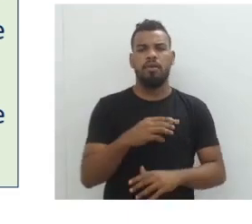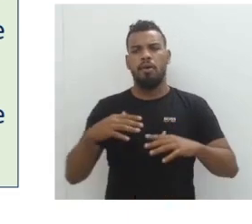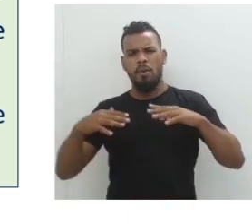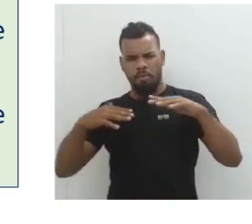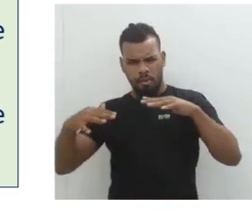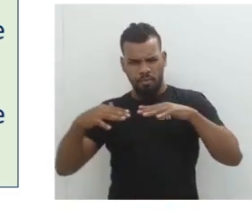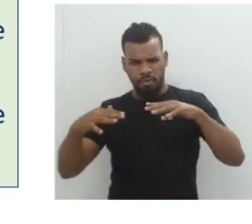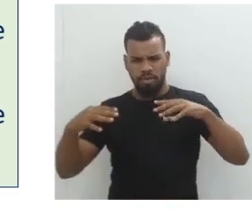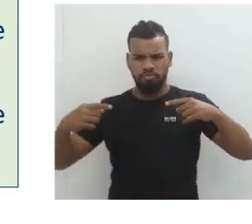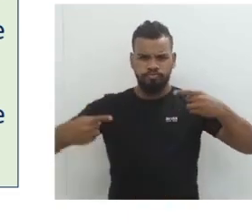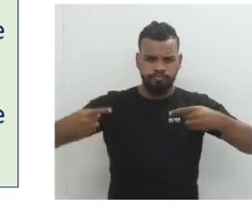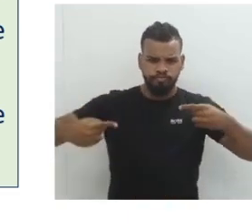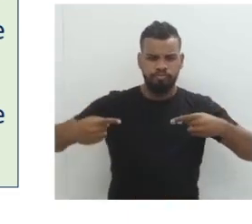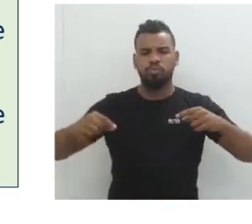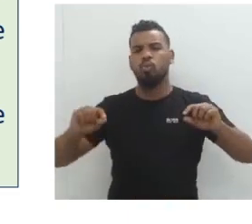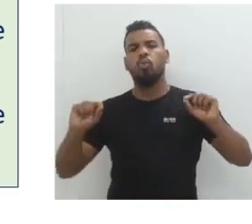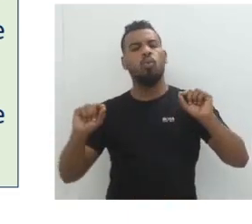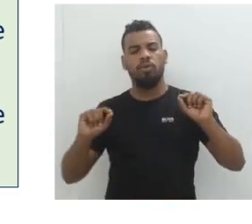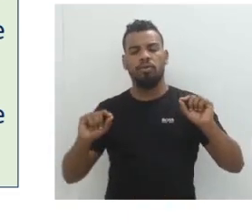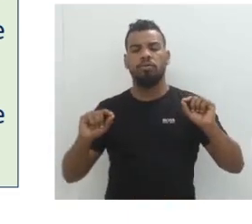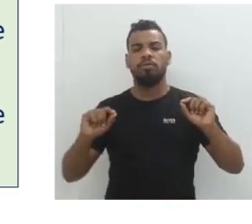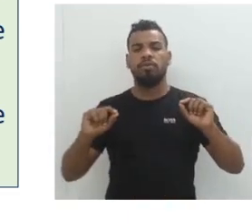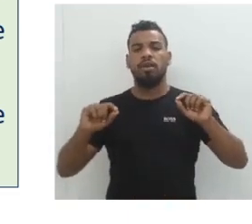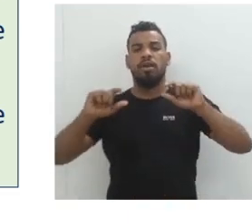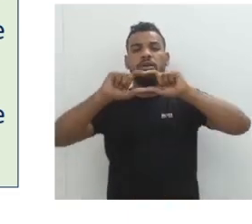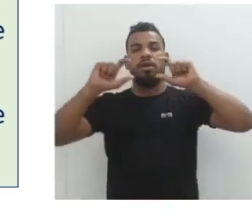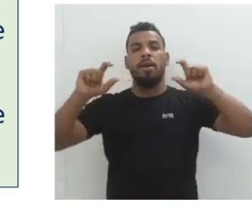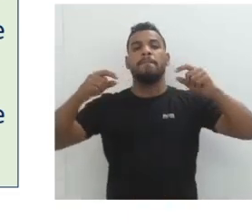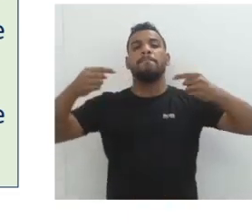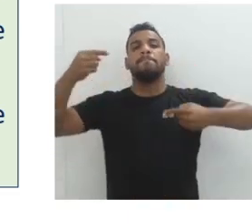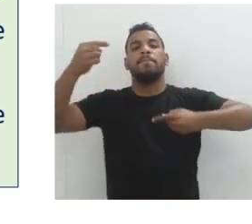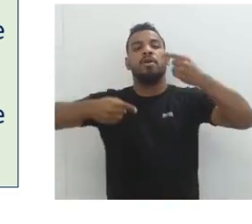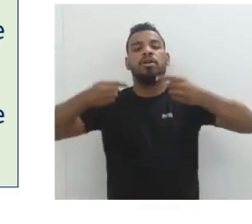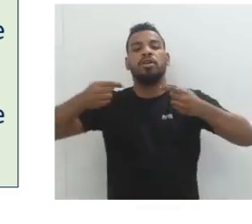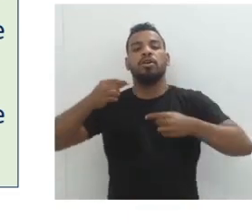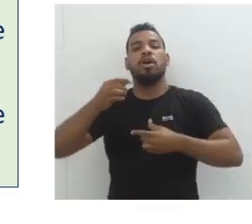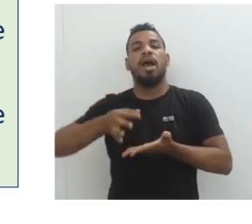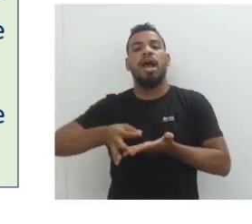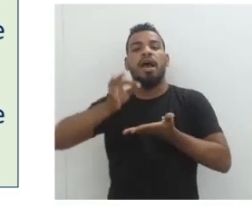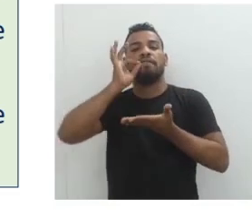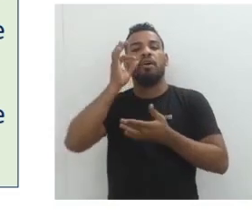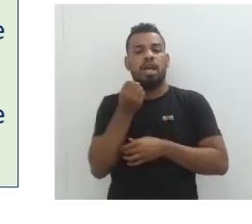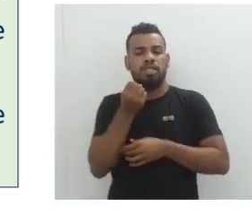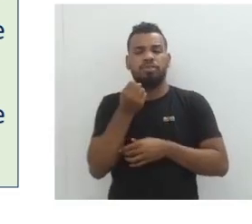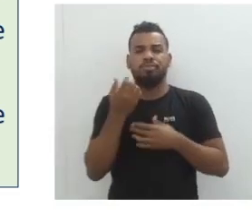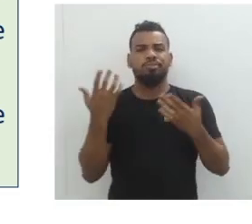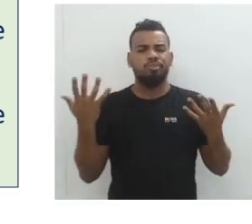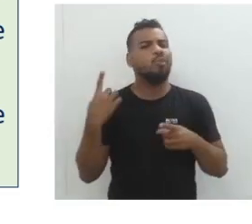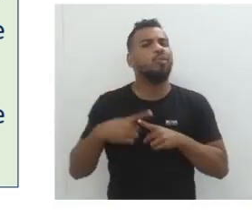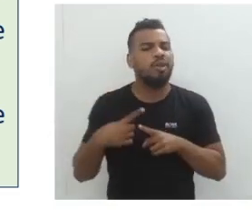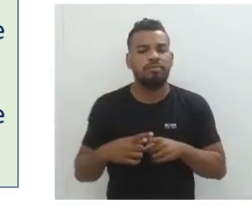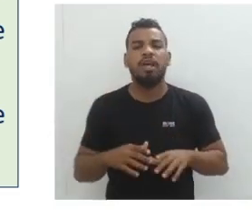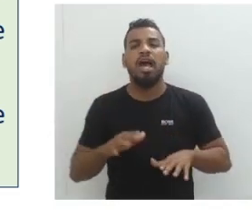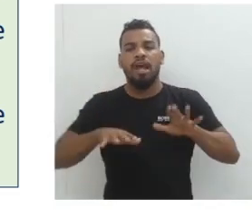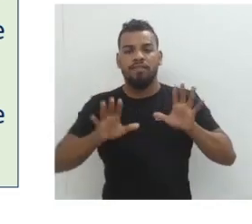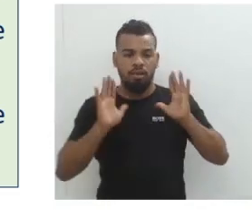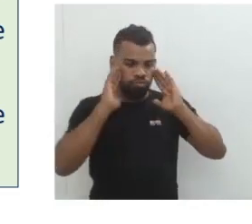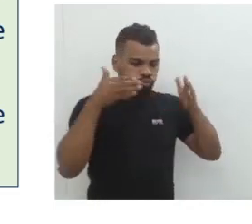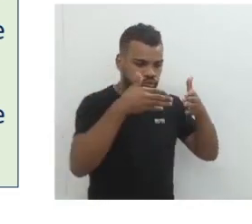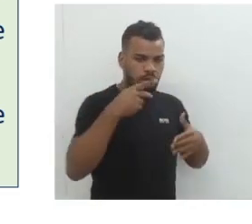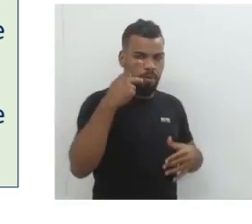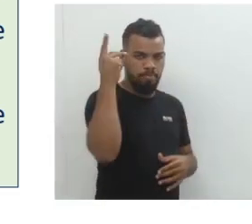movimento se denominou política do café com leite, porque ora eram os